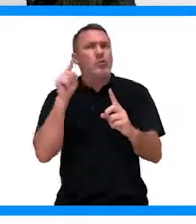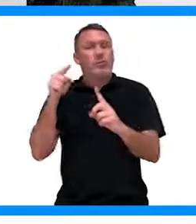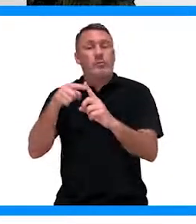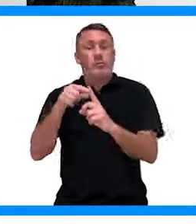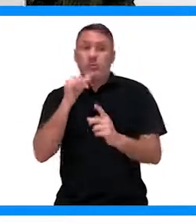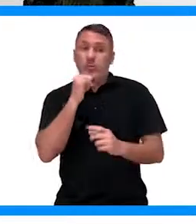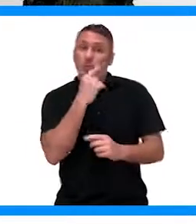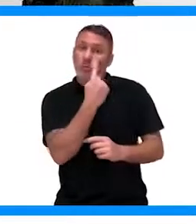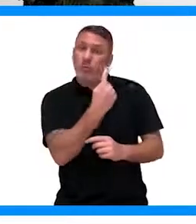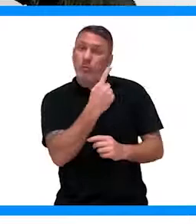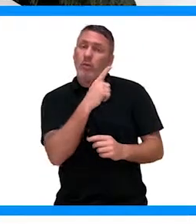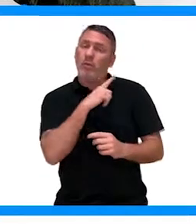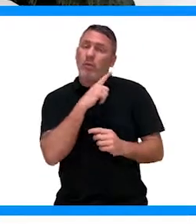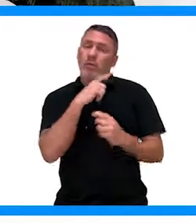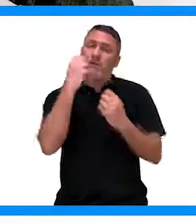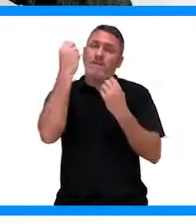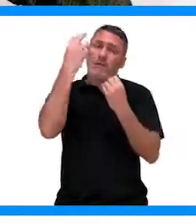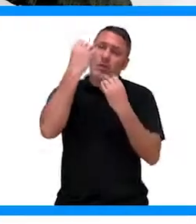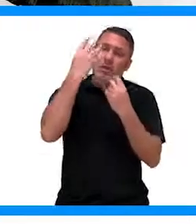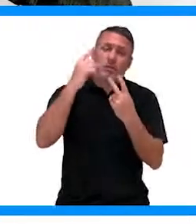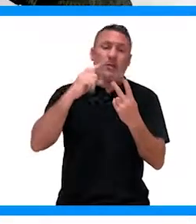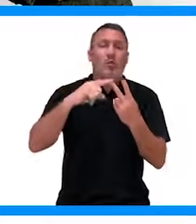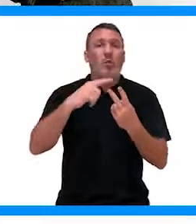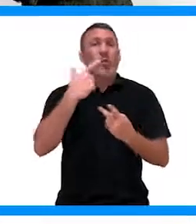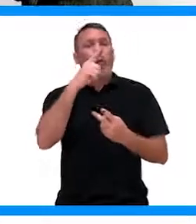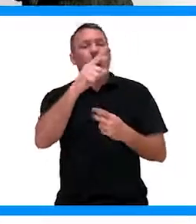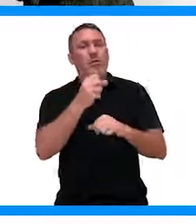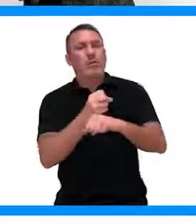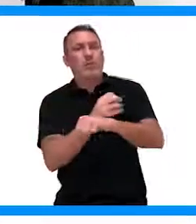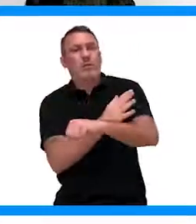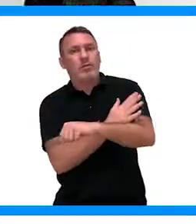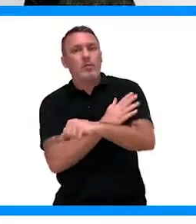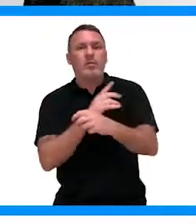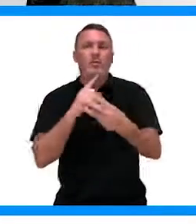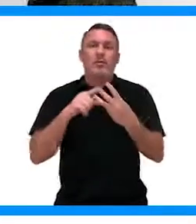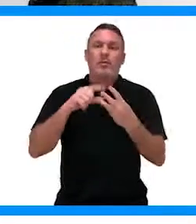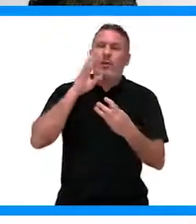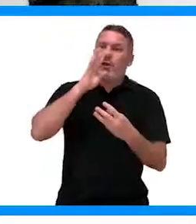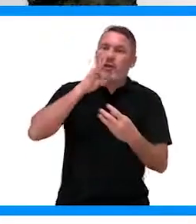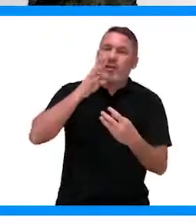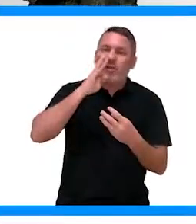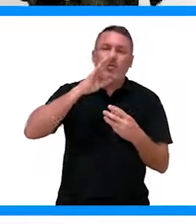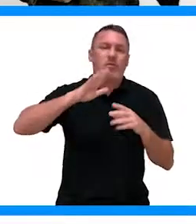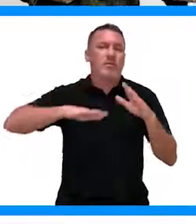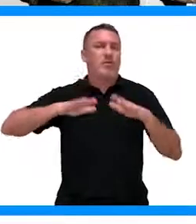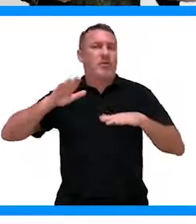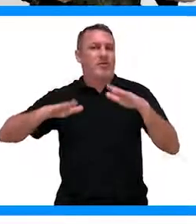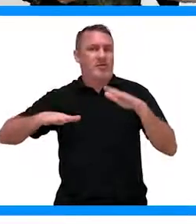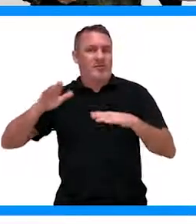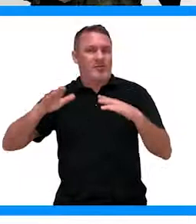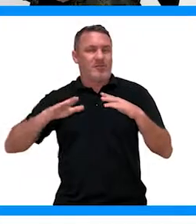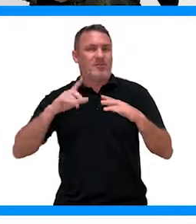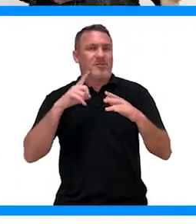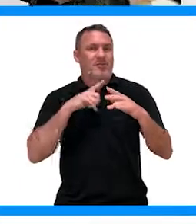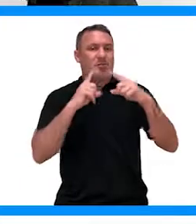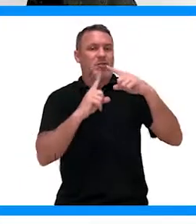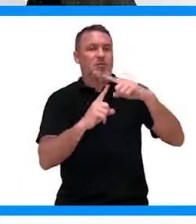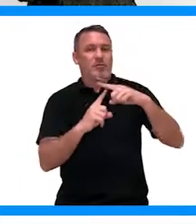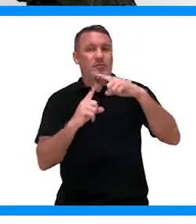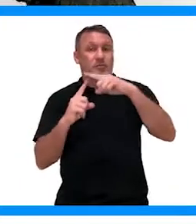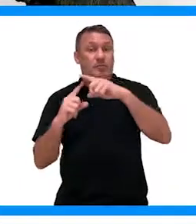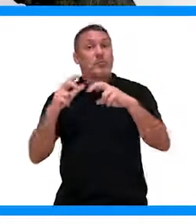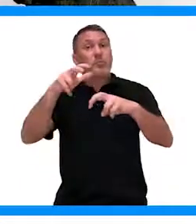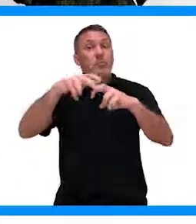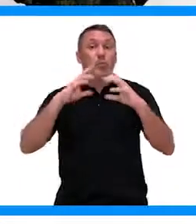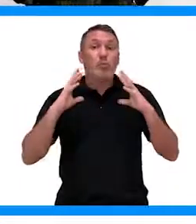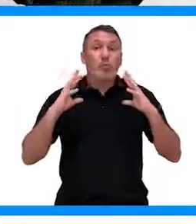gente observa, a gente vai ver que um pode informar, o outro pode emocionar ou trazer uma abordagem crítica sobre algum tema. Então,